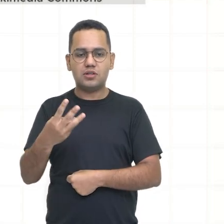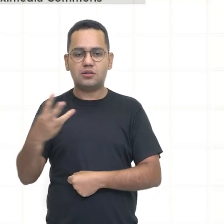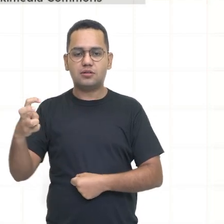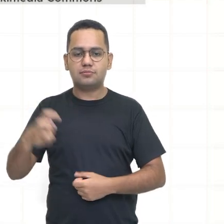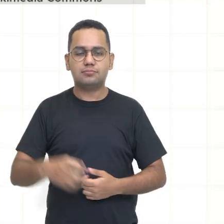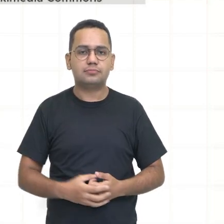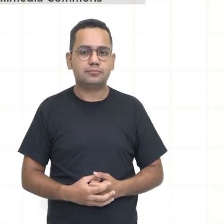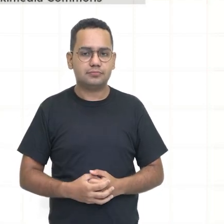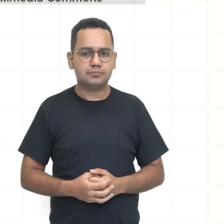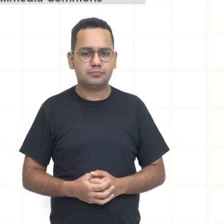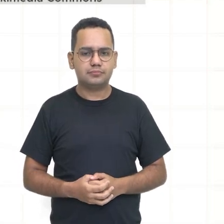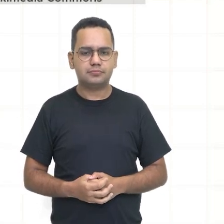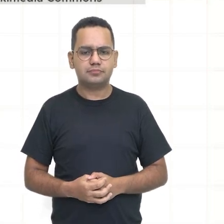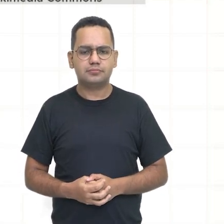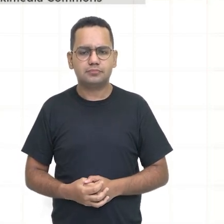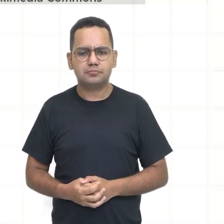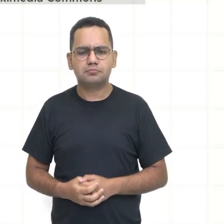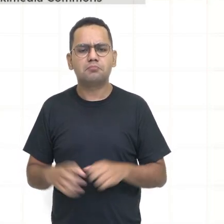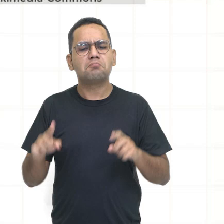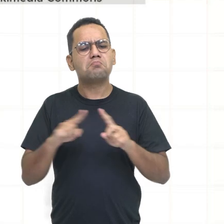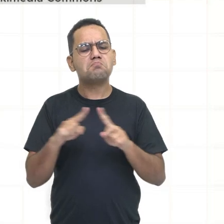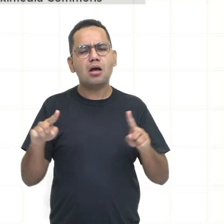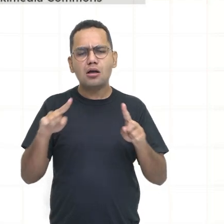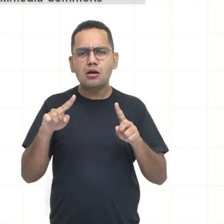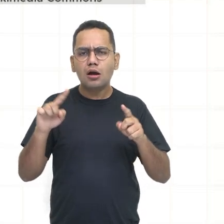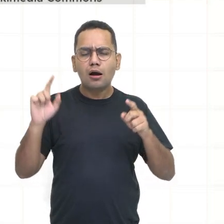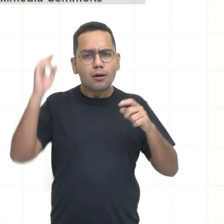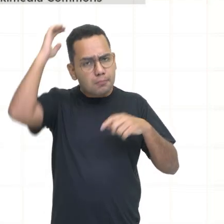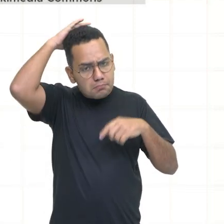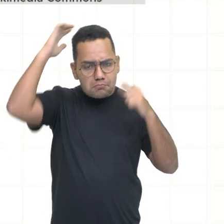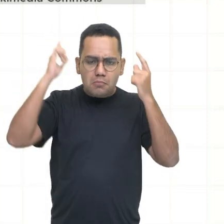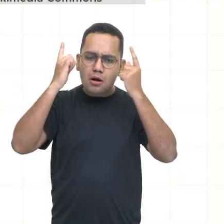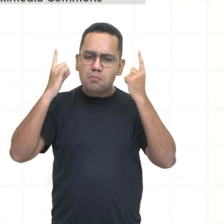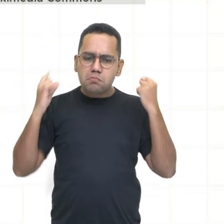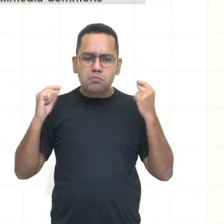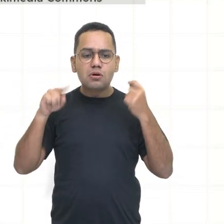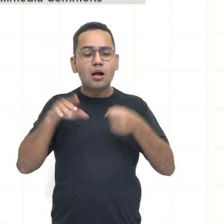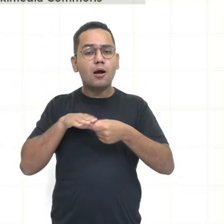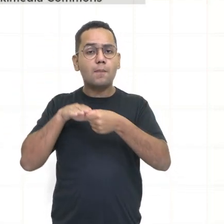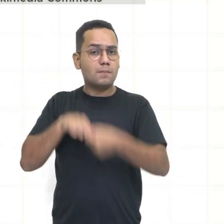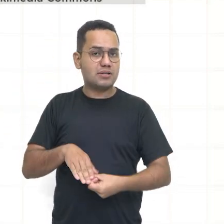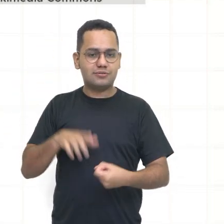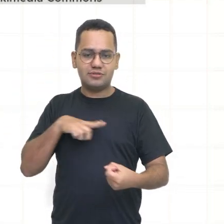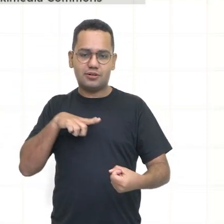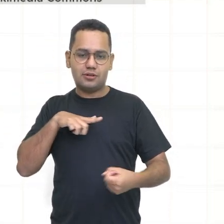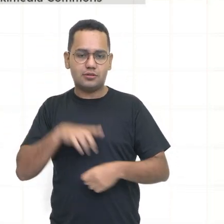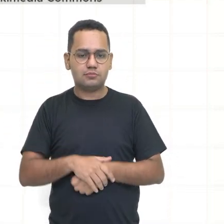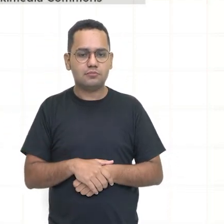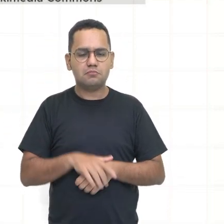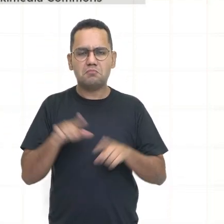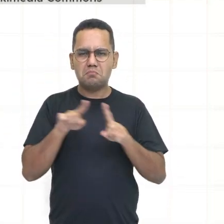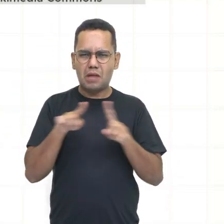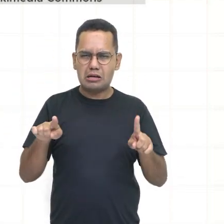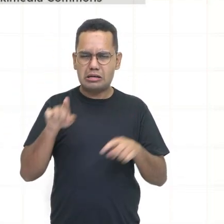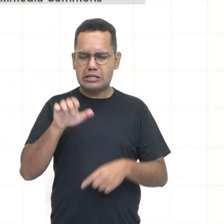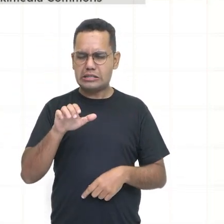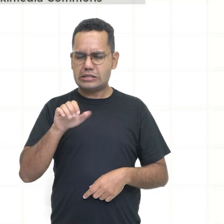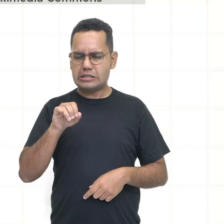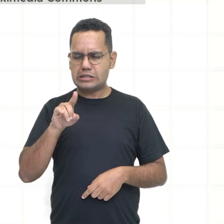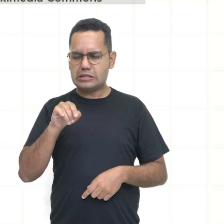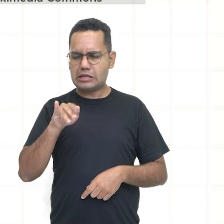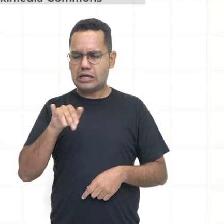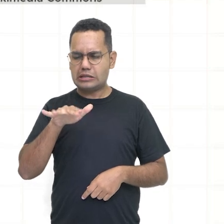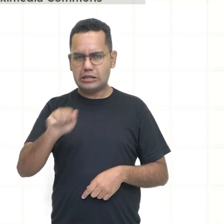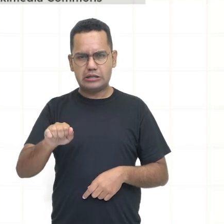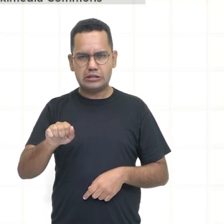vão ser totalmente reprimidos. Vai ser retirada dos judeus a cidadania. Professor, eu não entendi